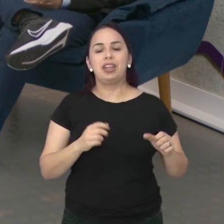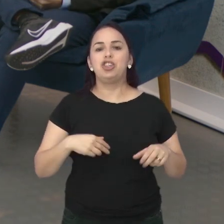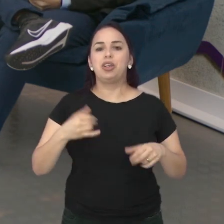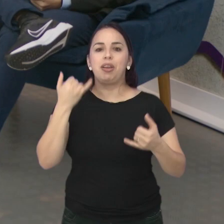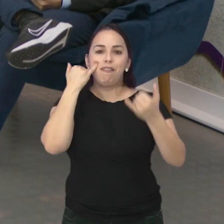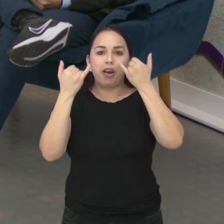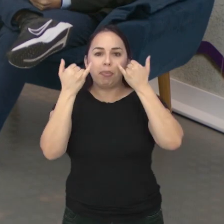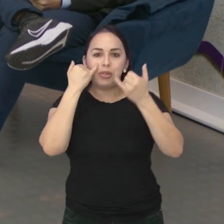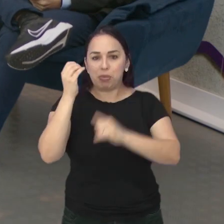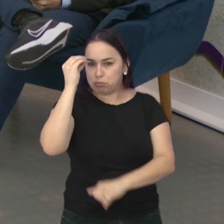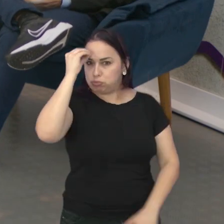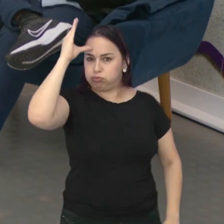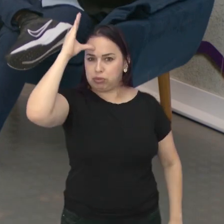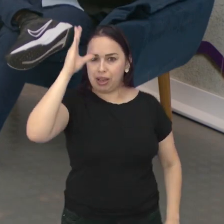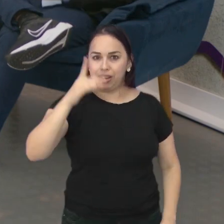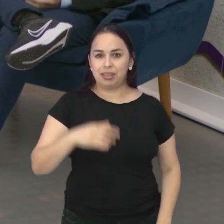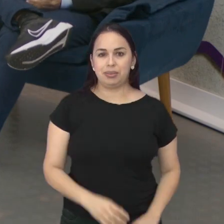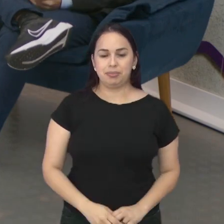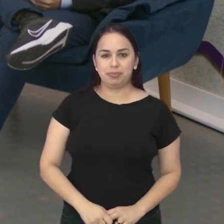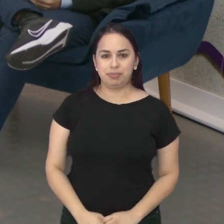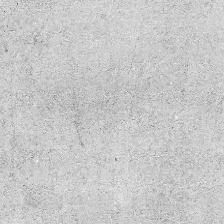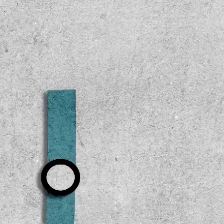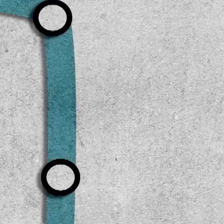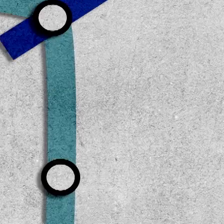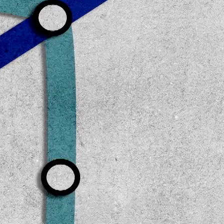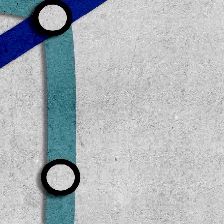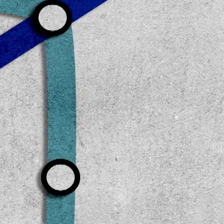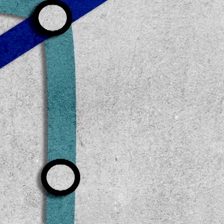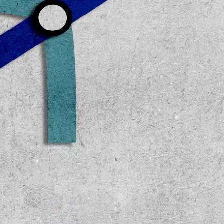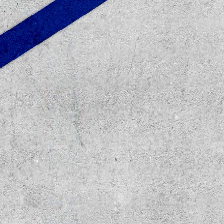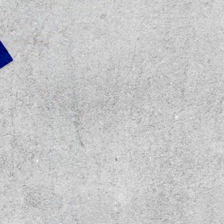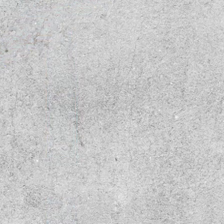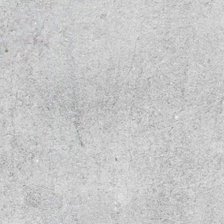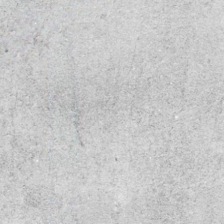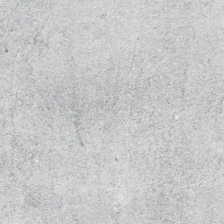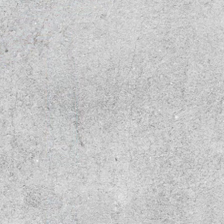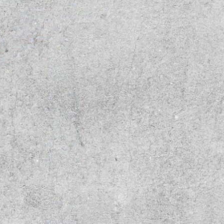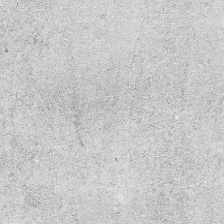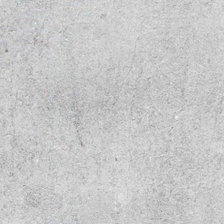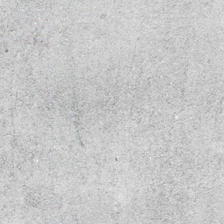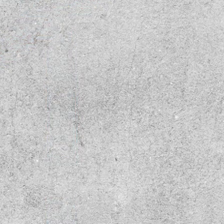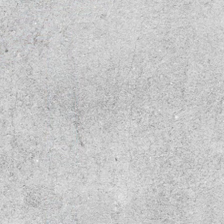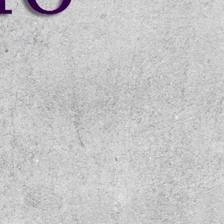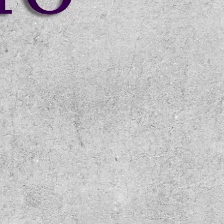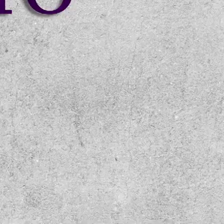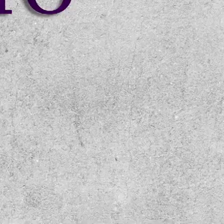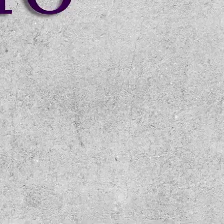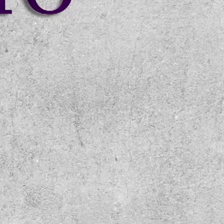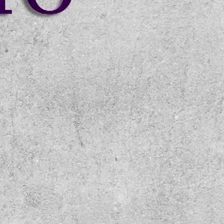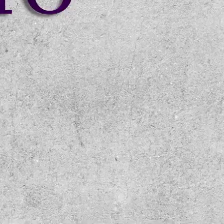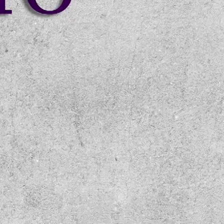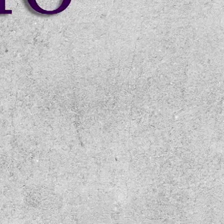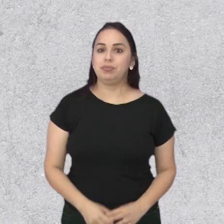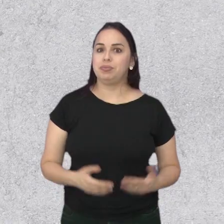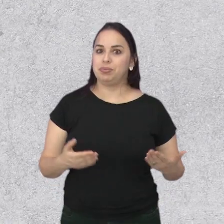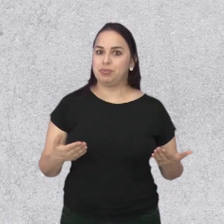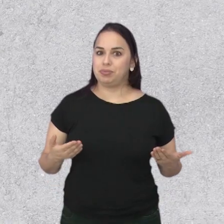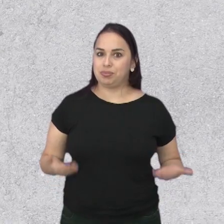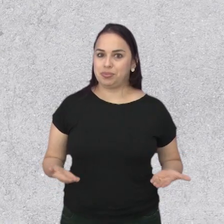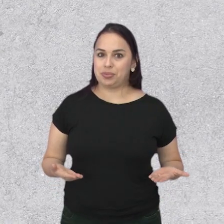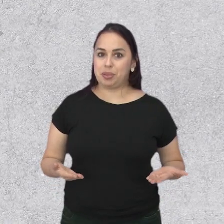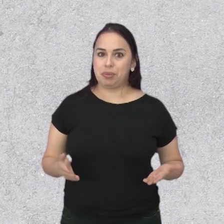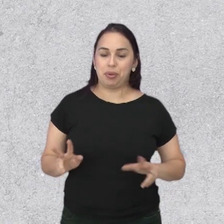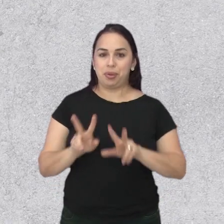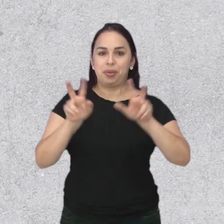agora na plataforma do conhecimento. Fica ligado.